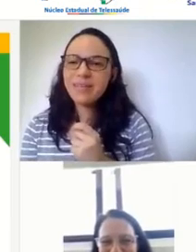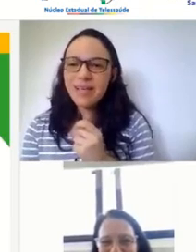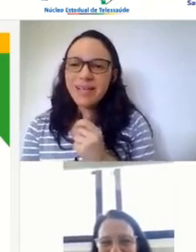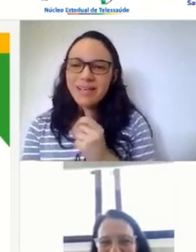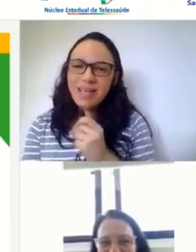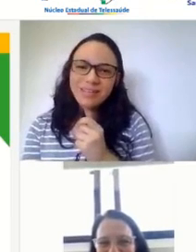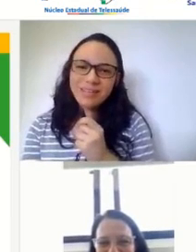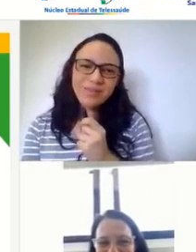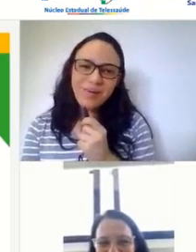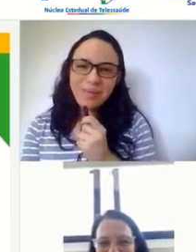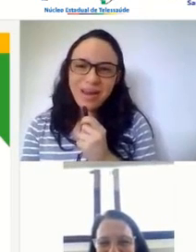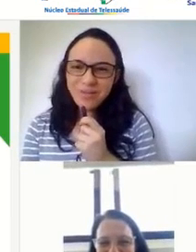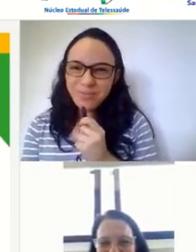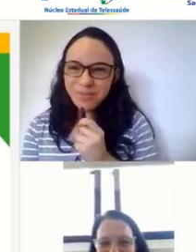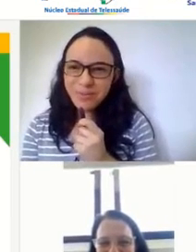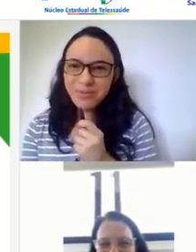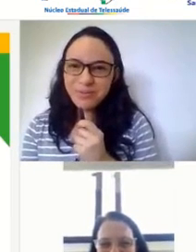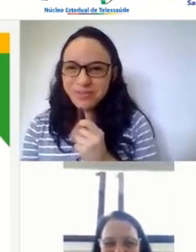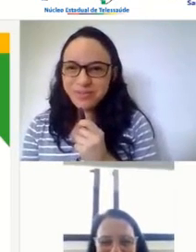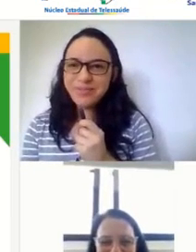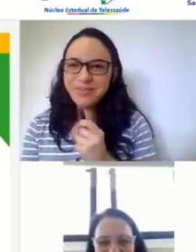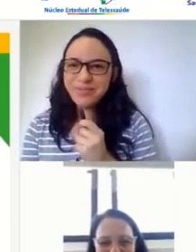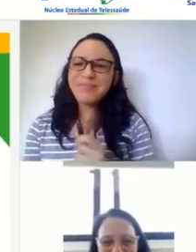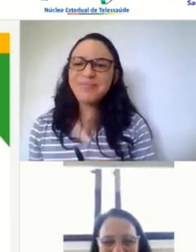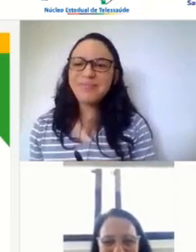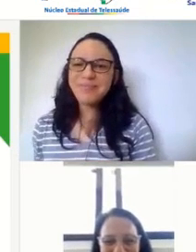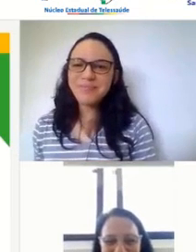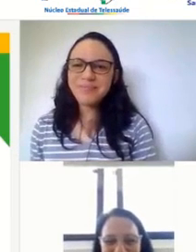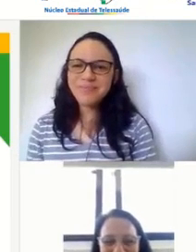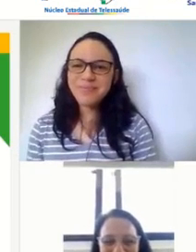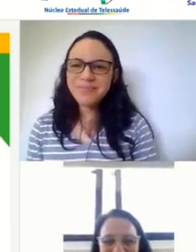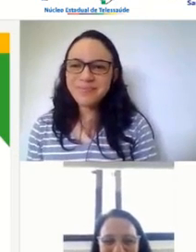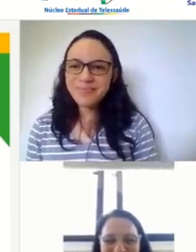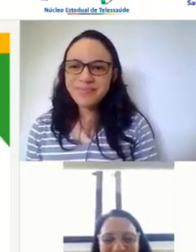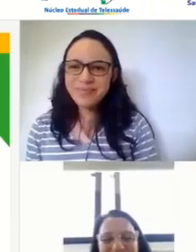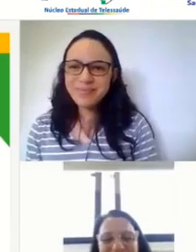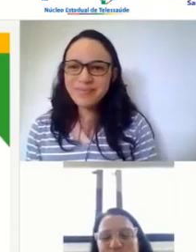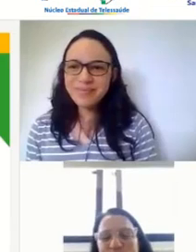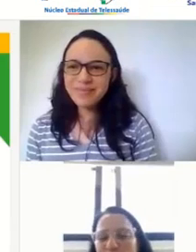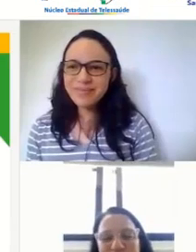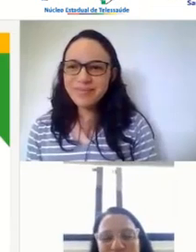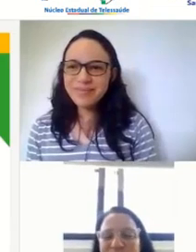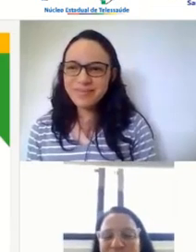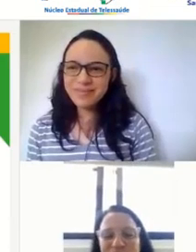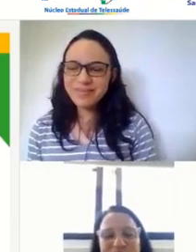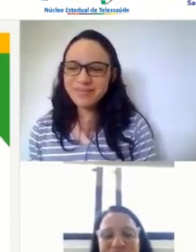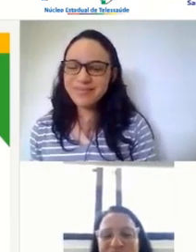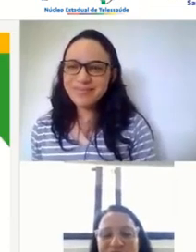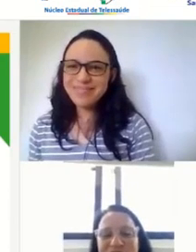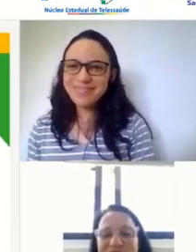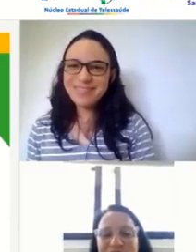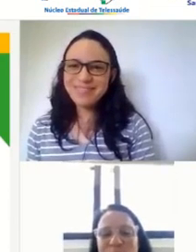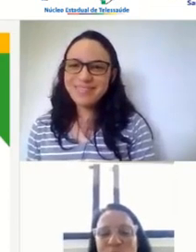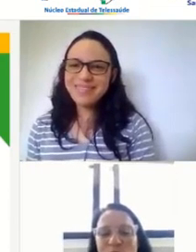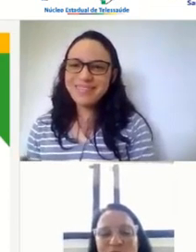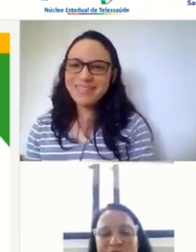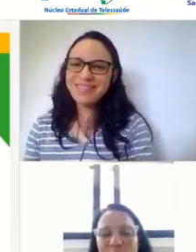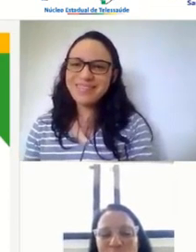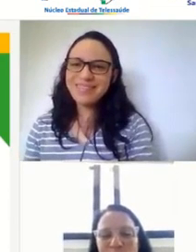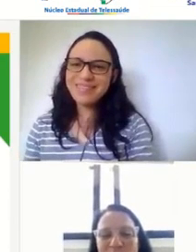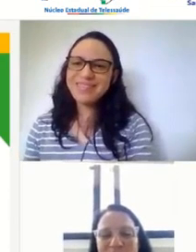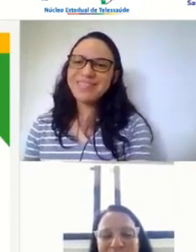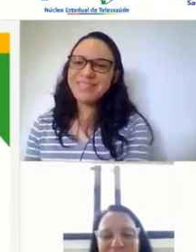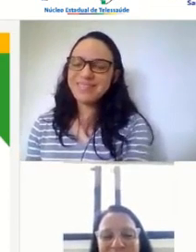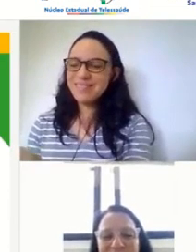ai talita a gente queria agradecer muito essa oportunidade e o blindao dia a dia do abraço né que me